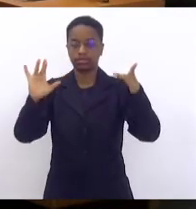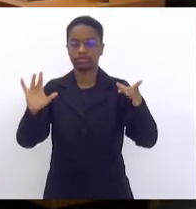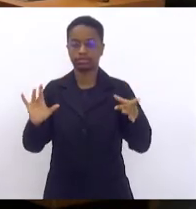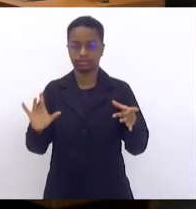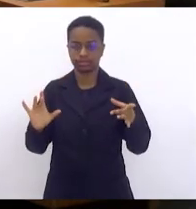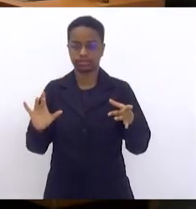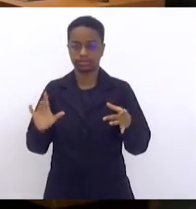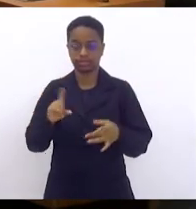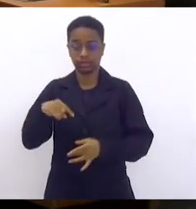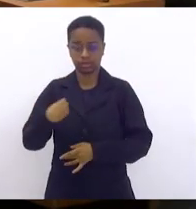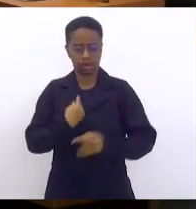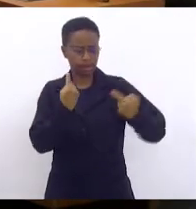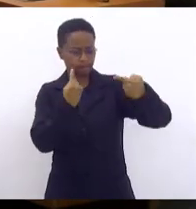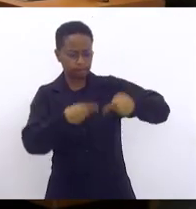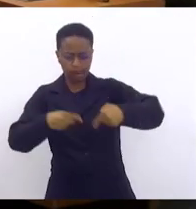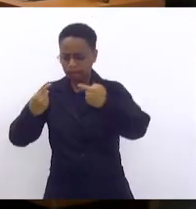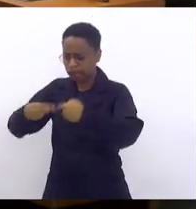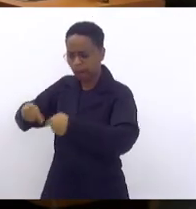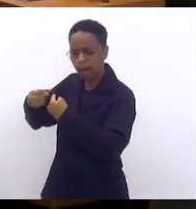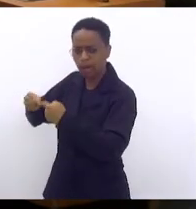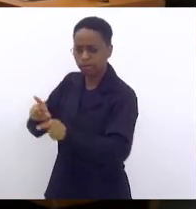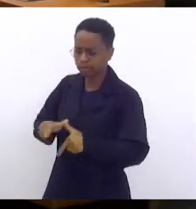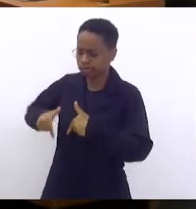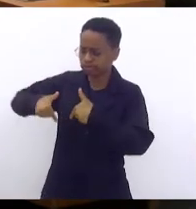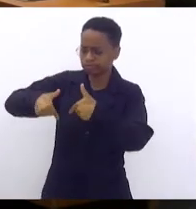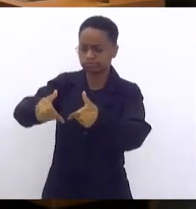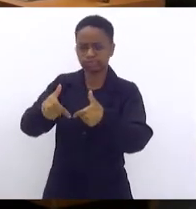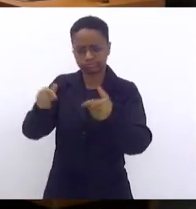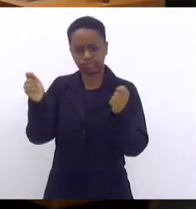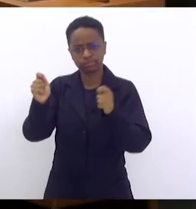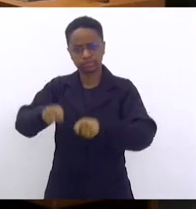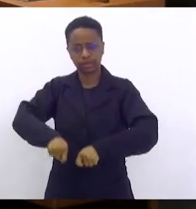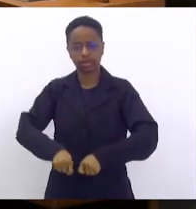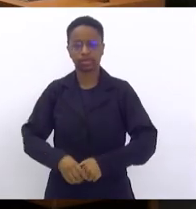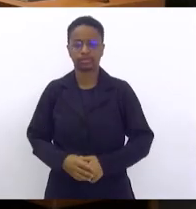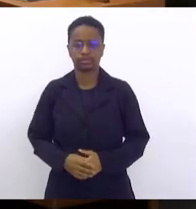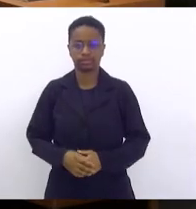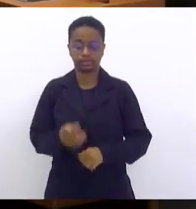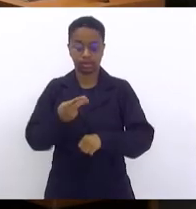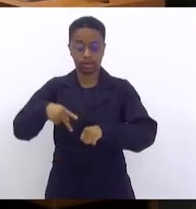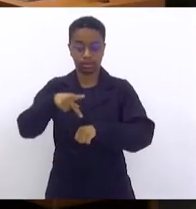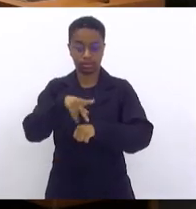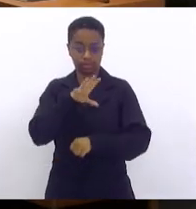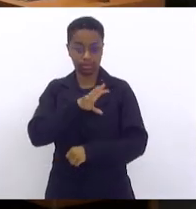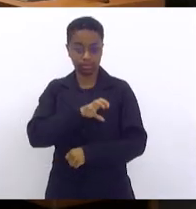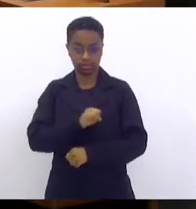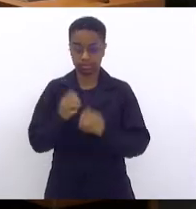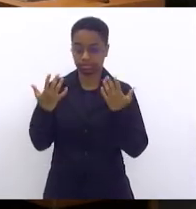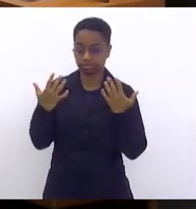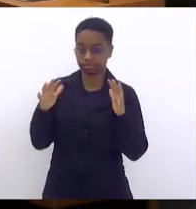a liberdade desafio da própria morte